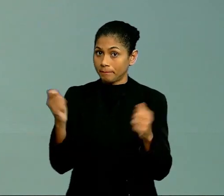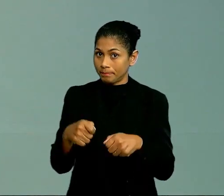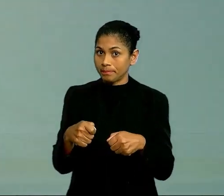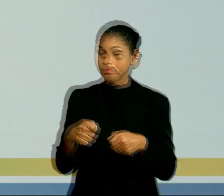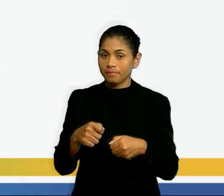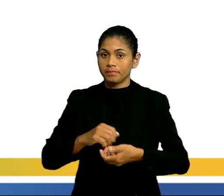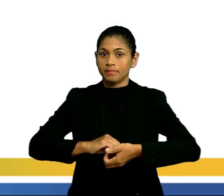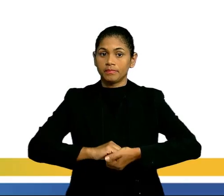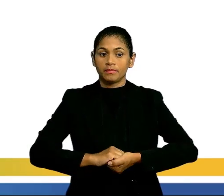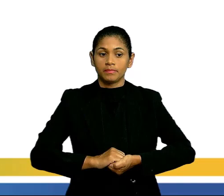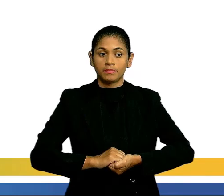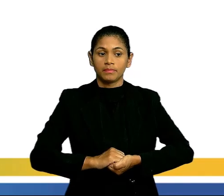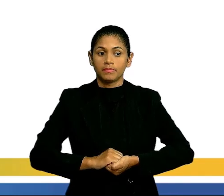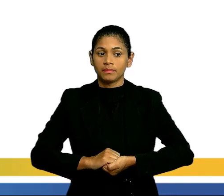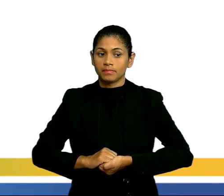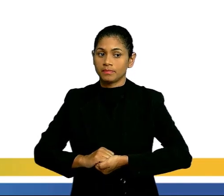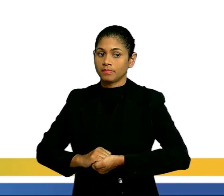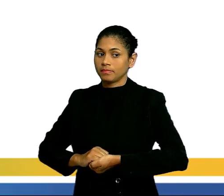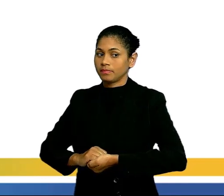produção, tá?